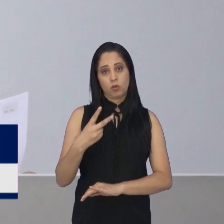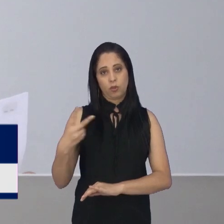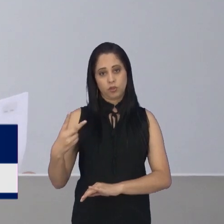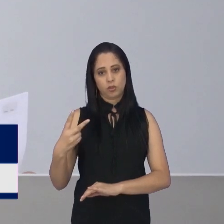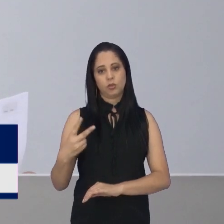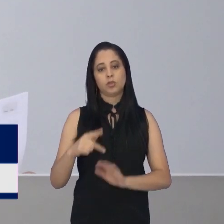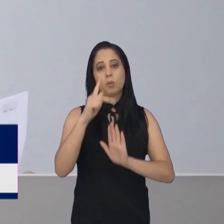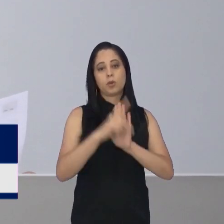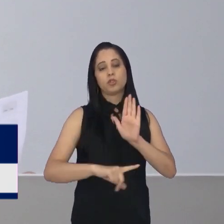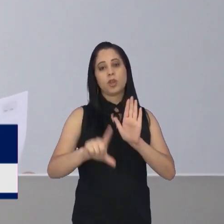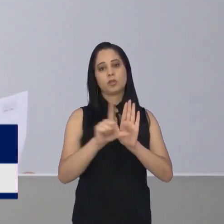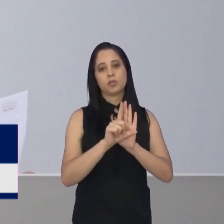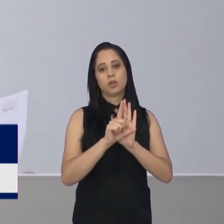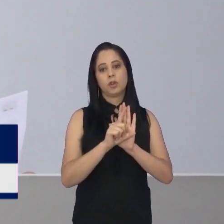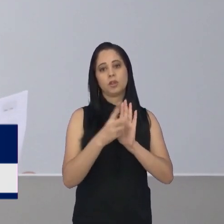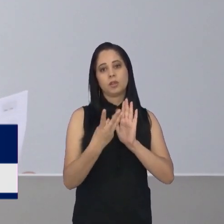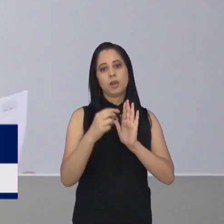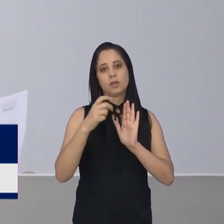10968/2022, projeto de lei